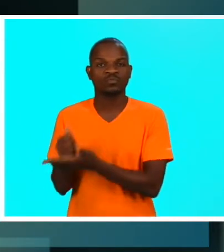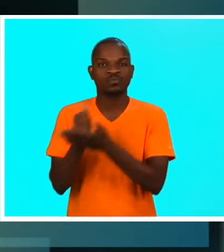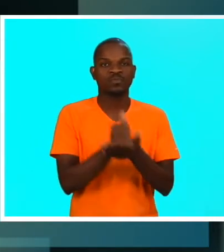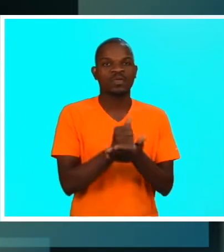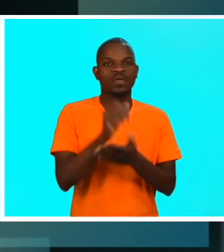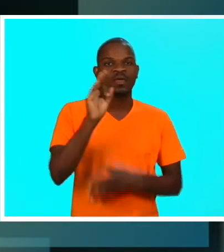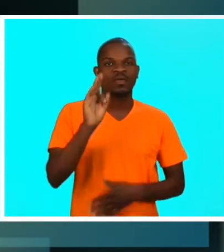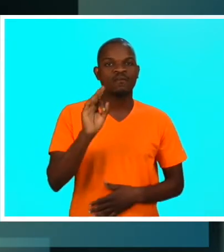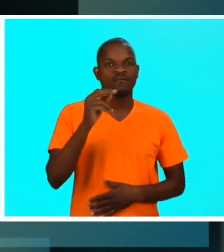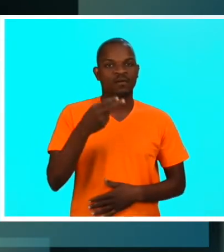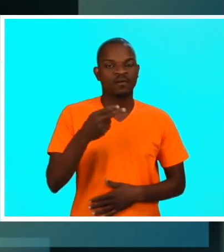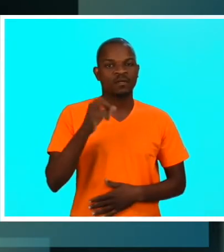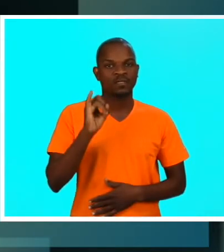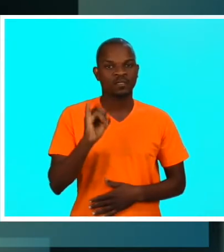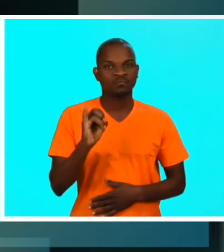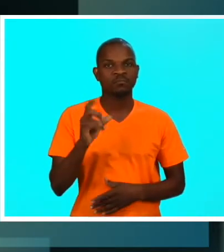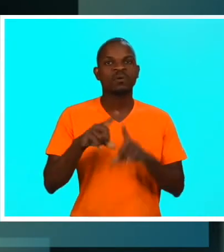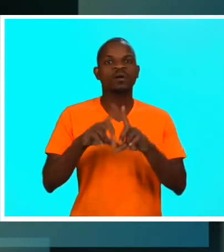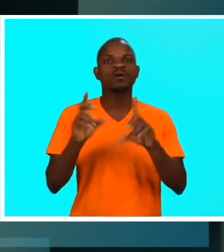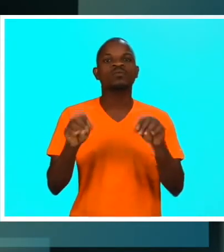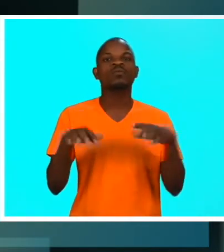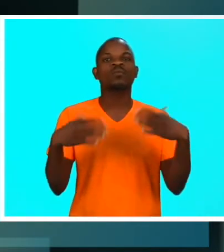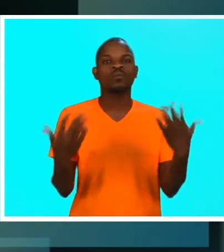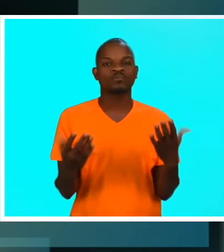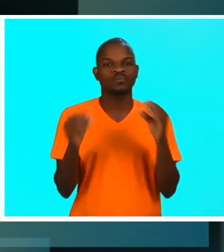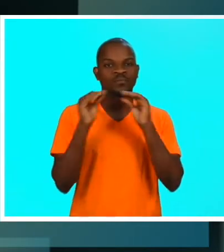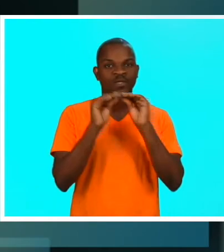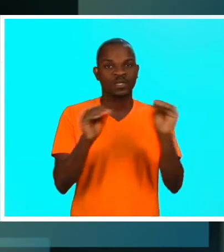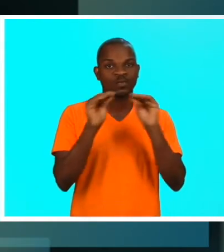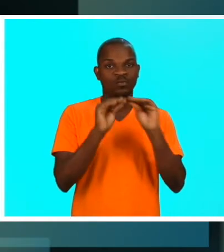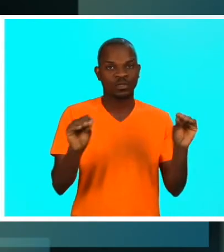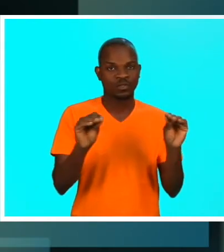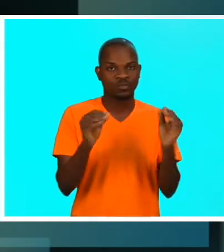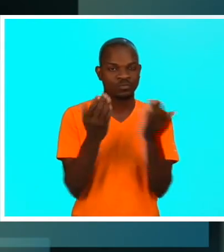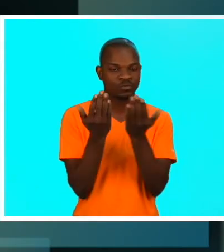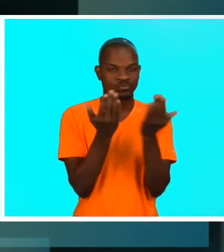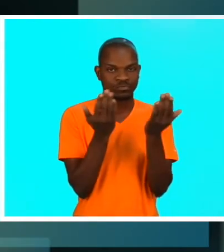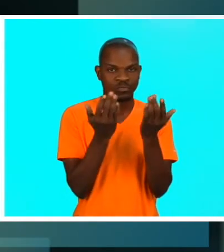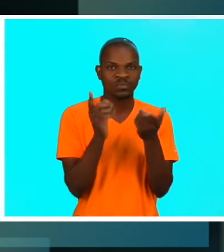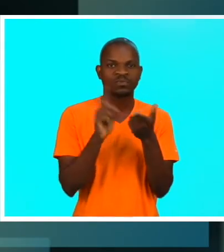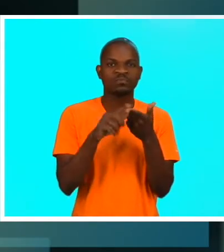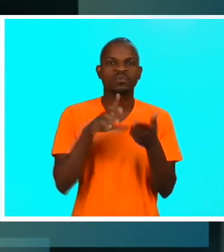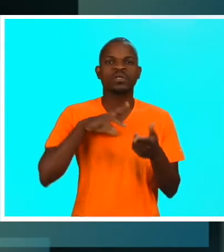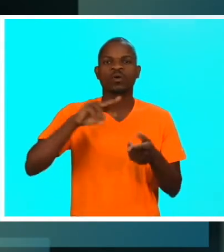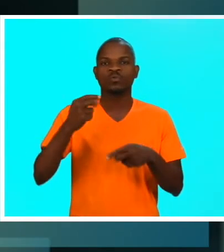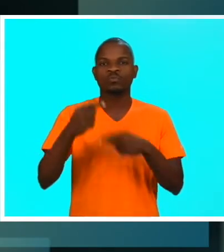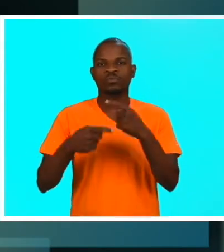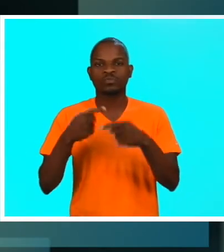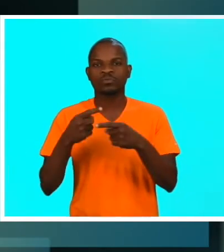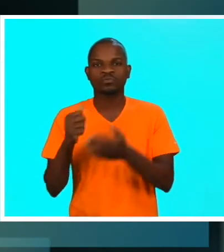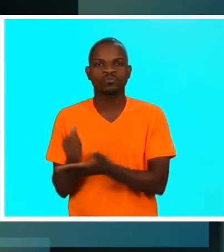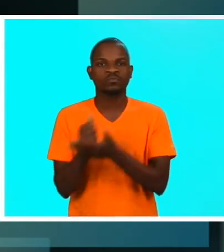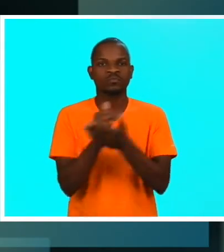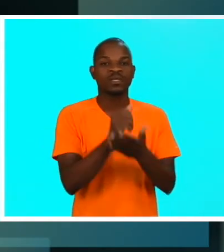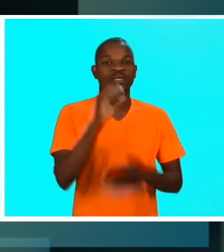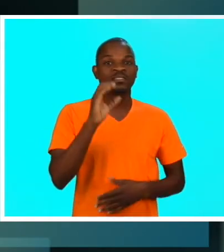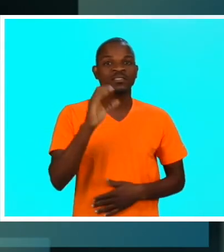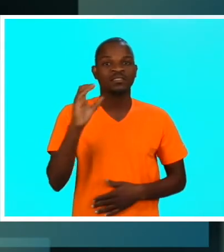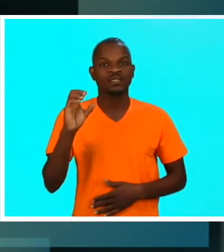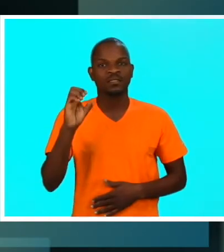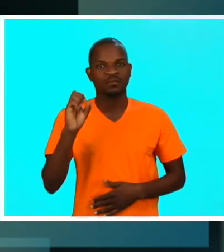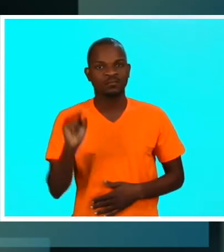Por exemplo, financiado pela SHI, que tem a ver com a educação escolar. Temos um projeto